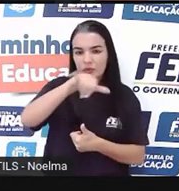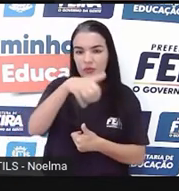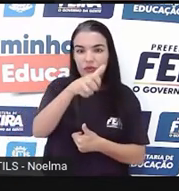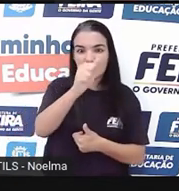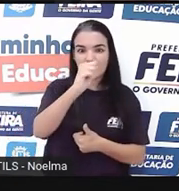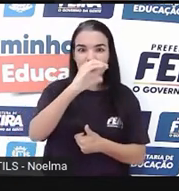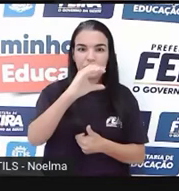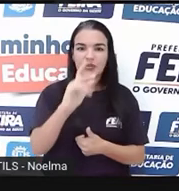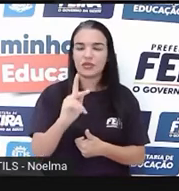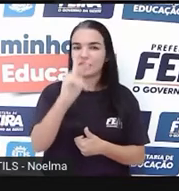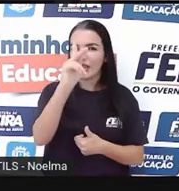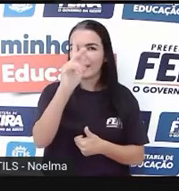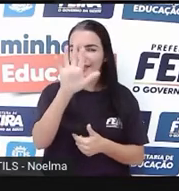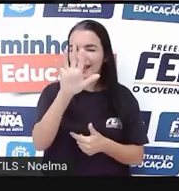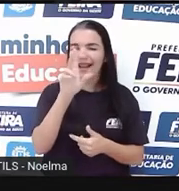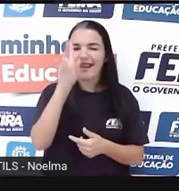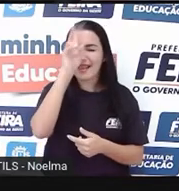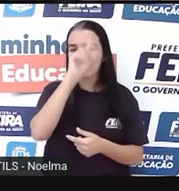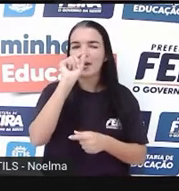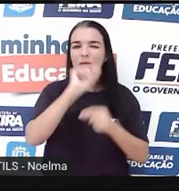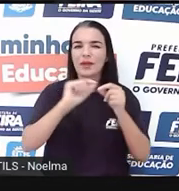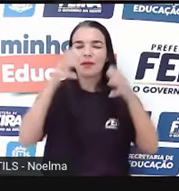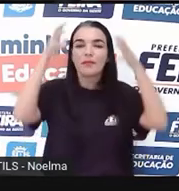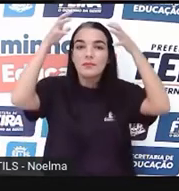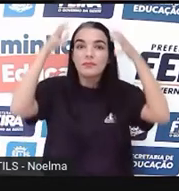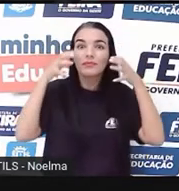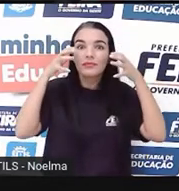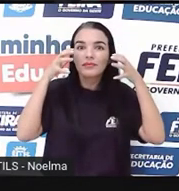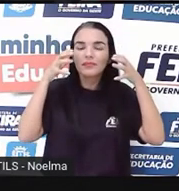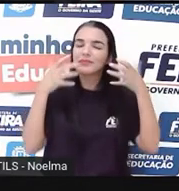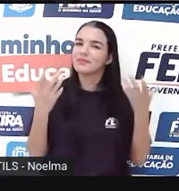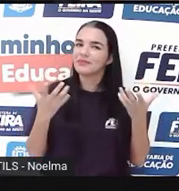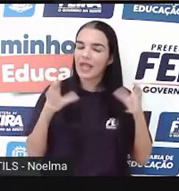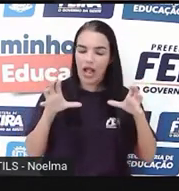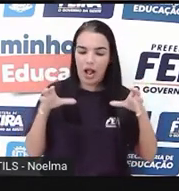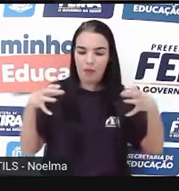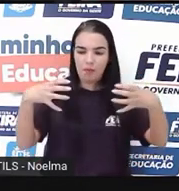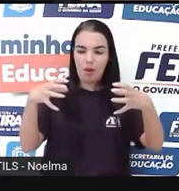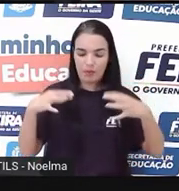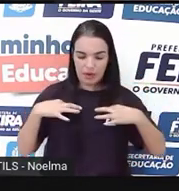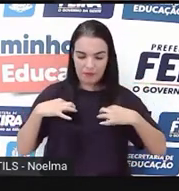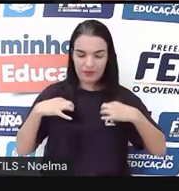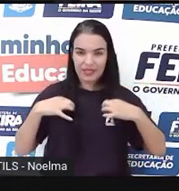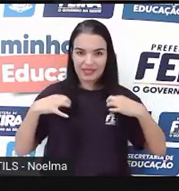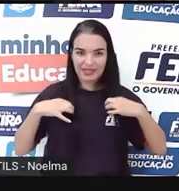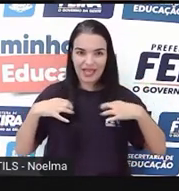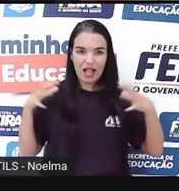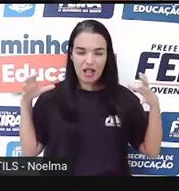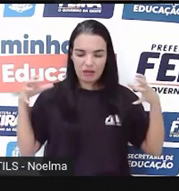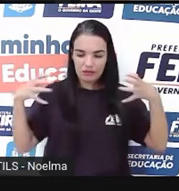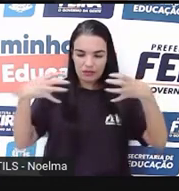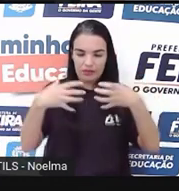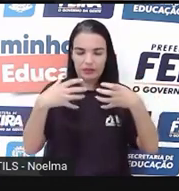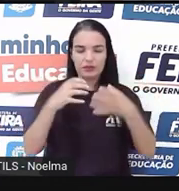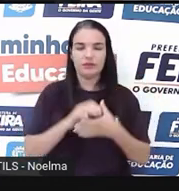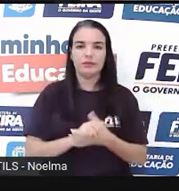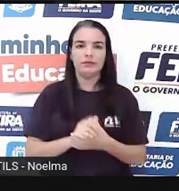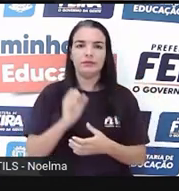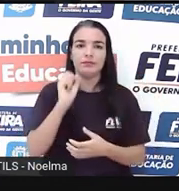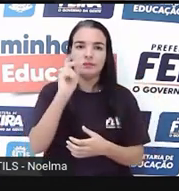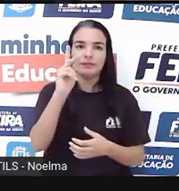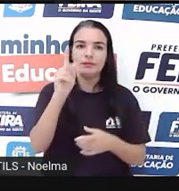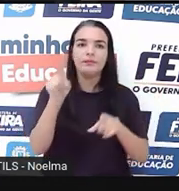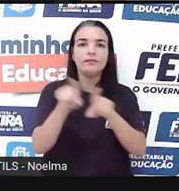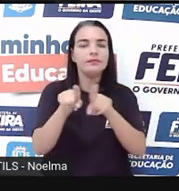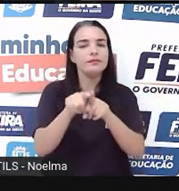lembrar daquele símbolo do Halloween, Jack O'Lantern. Lembra da fantasia? Ok. Sugiro